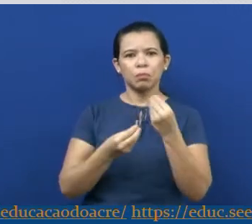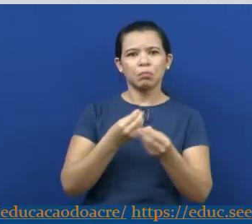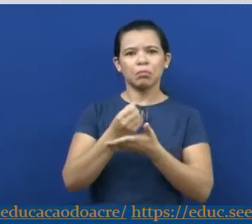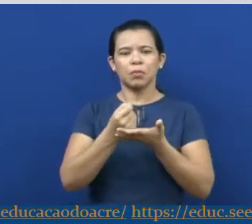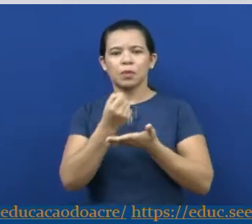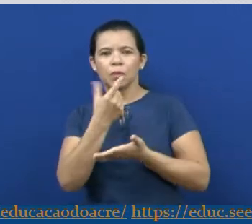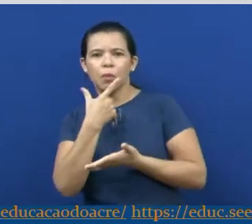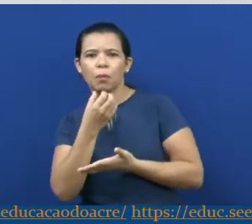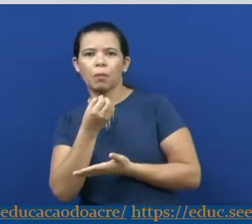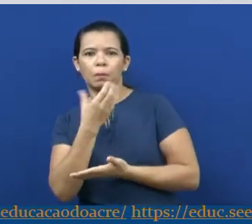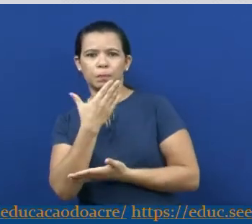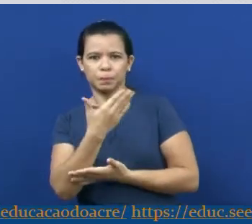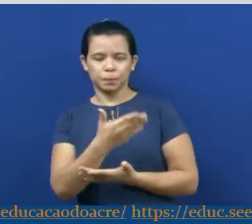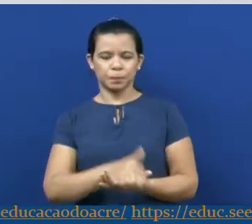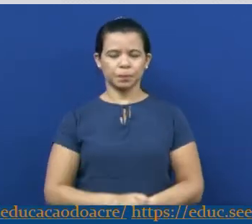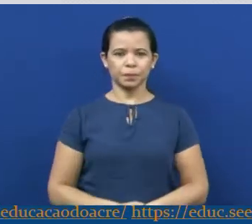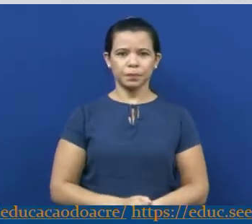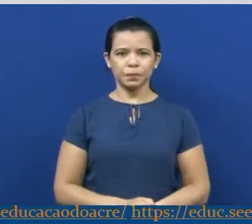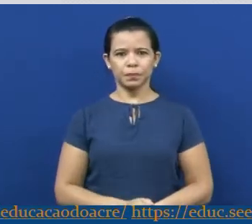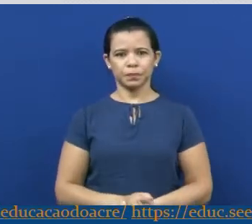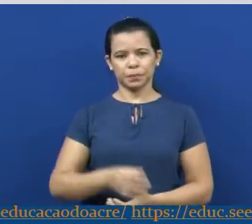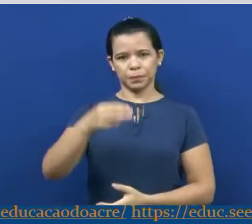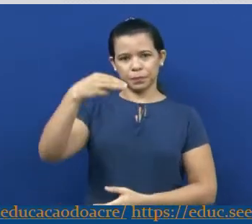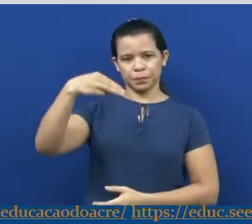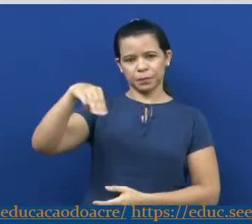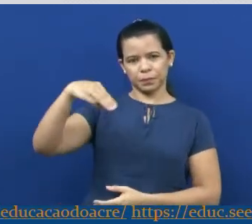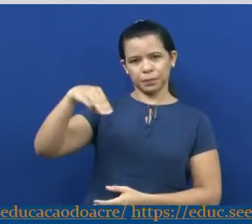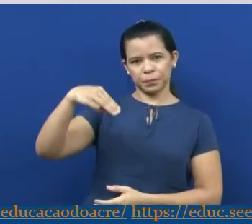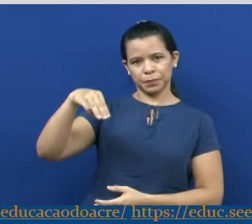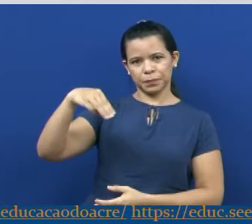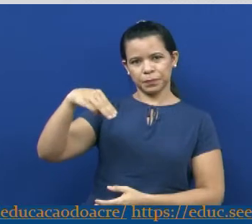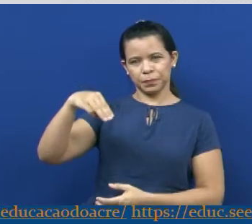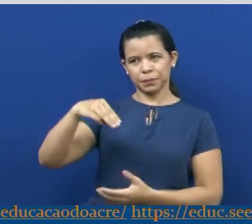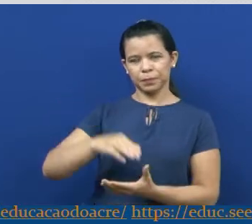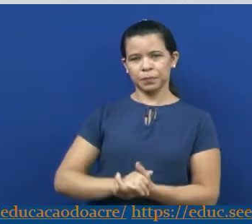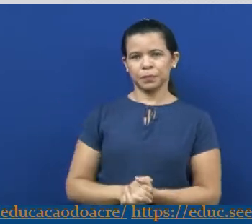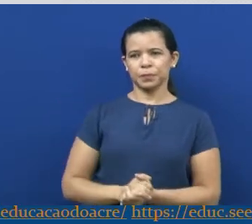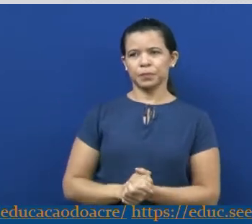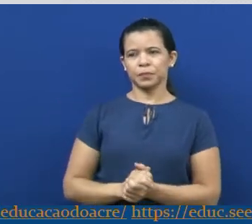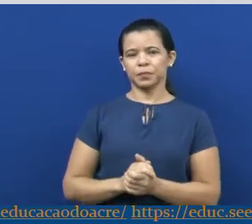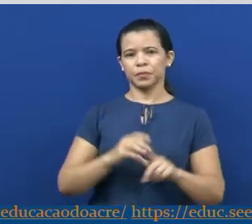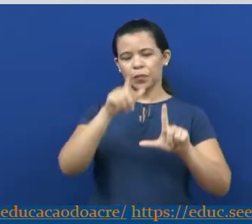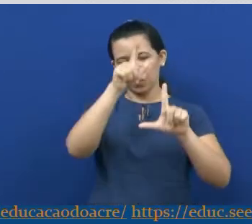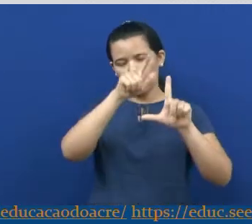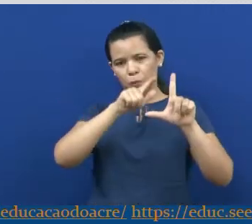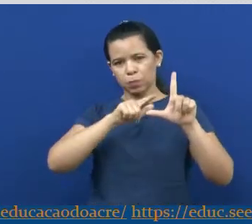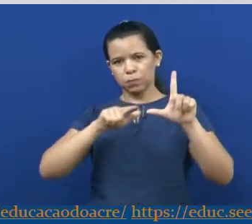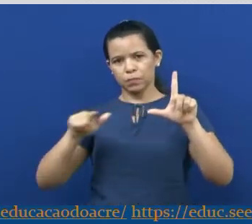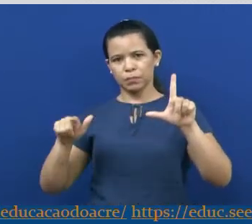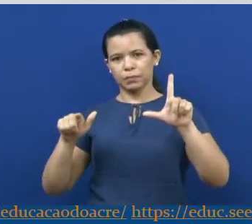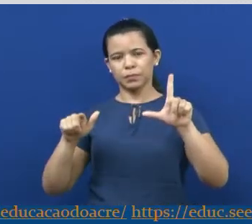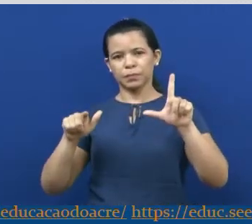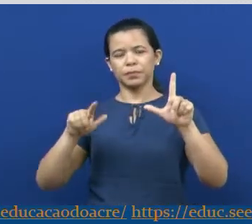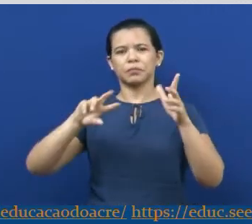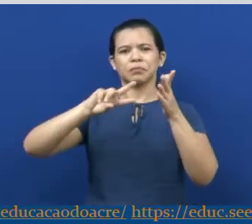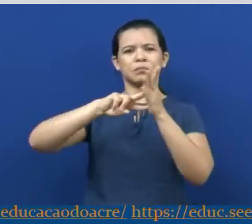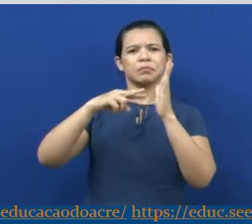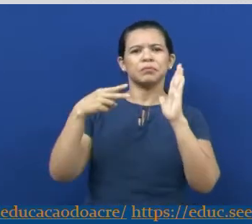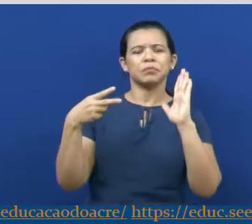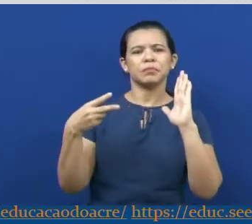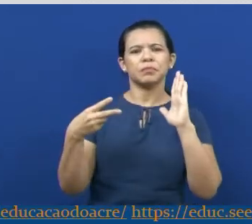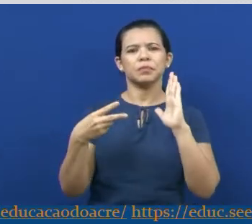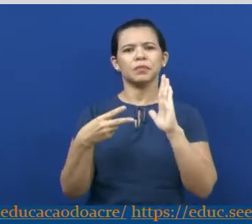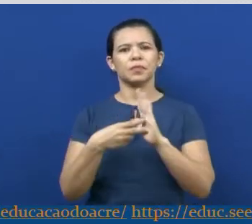máxima. Na matemática, esse gráfico ele representa